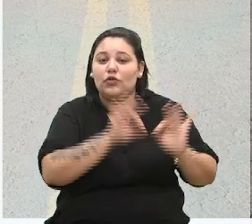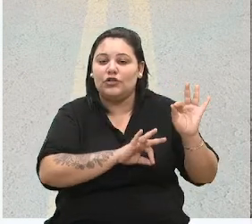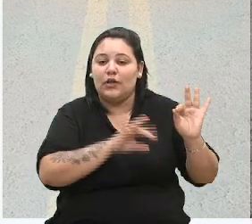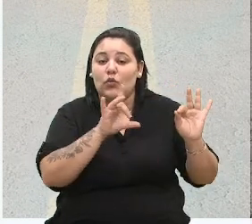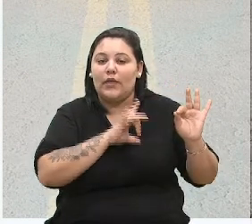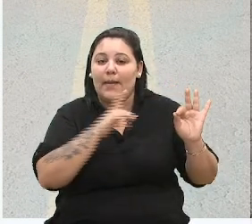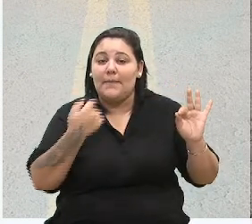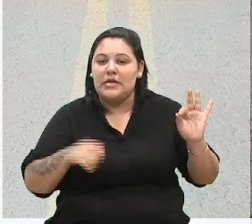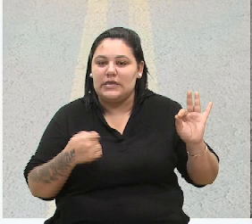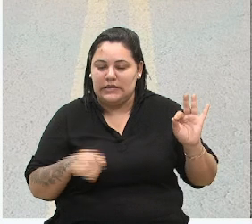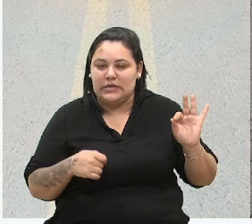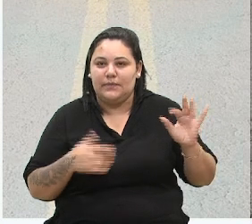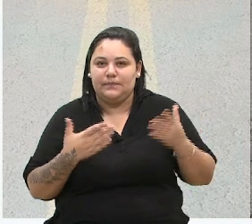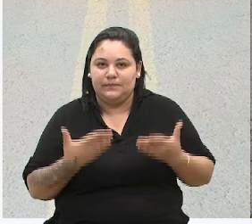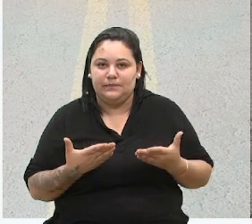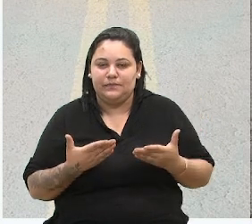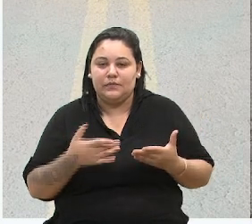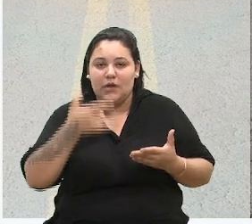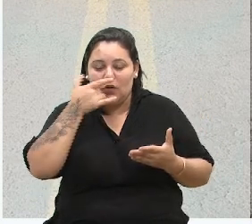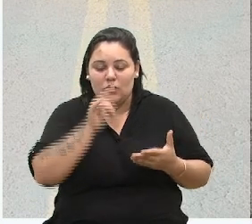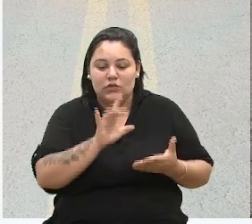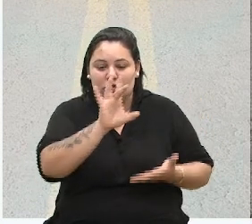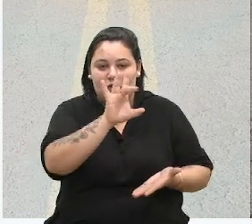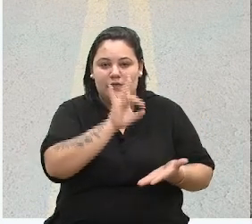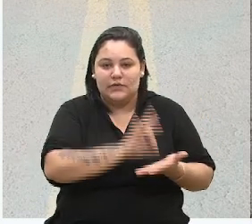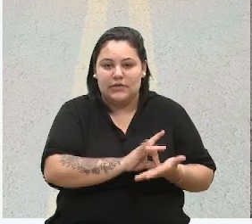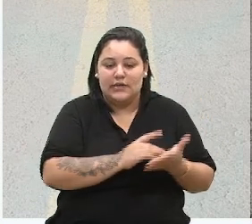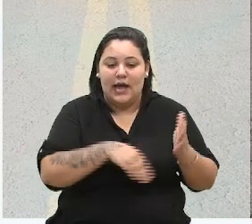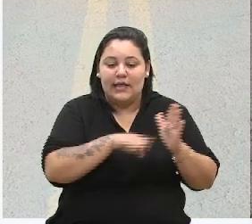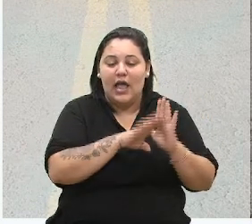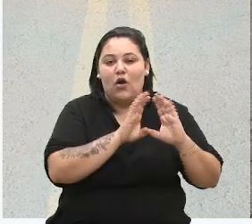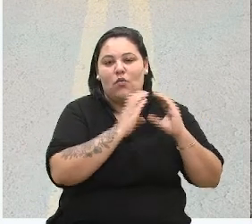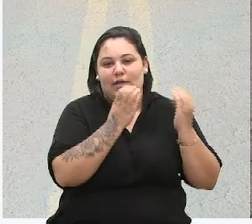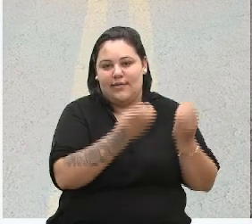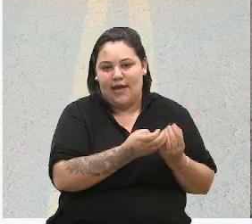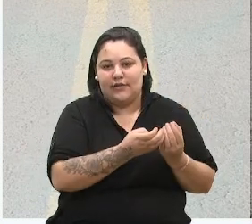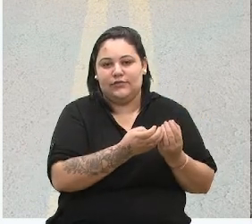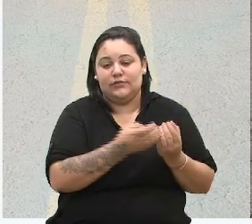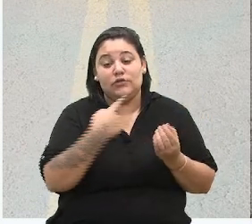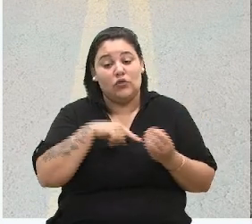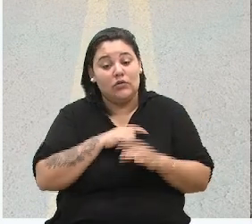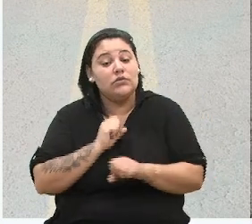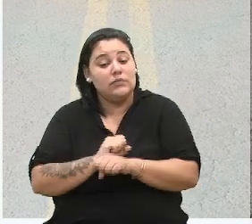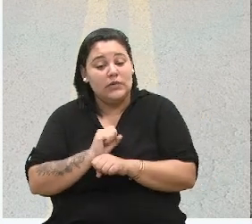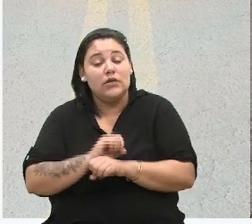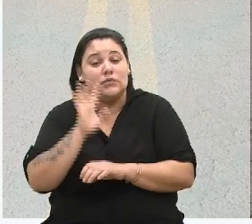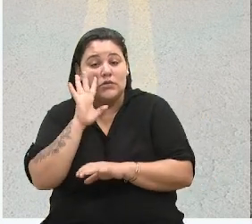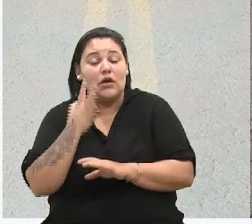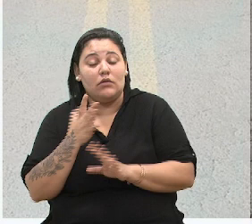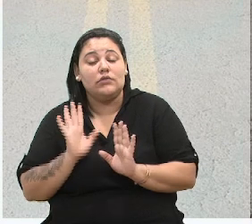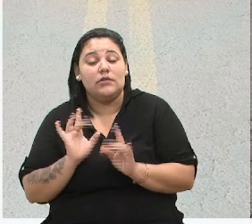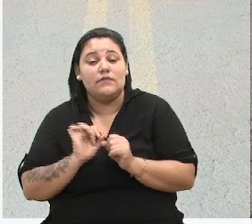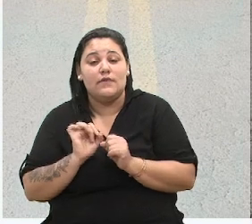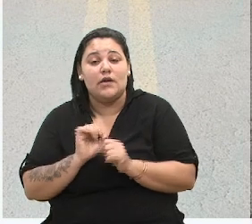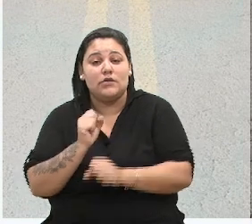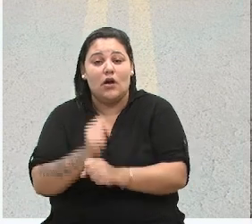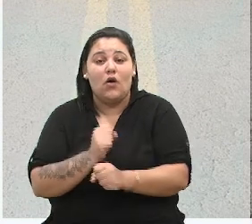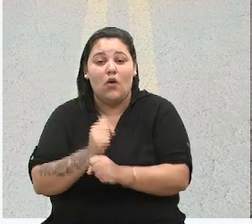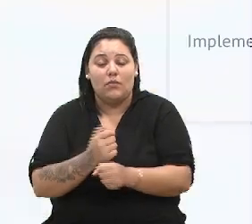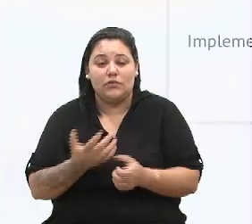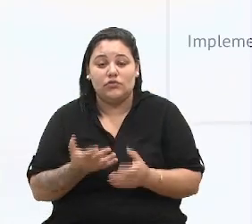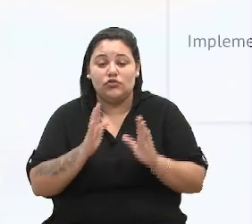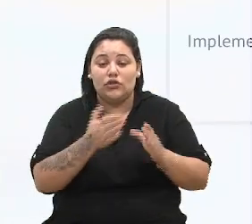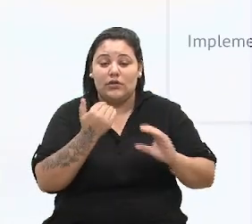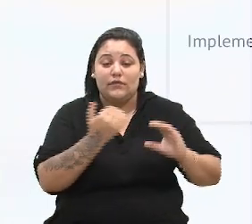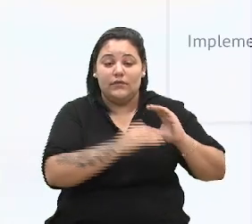para, de fato, chegar até a comunidade, que é onde a gente espera que, de fato, faça o seu impacto? Foi encaminhado